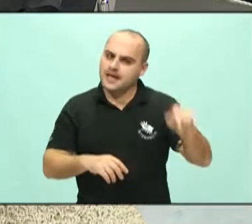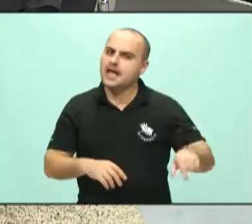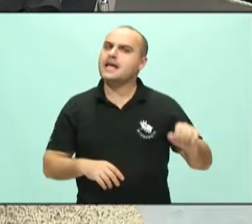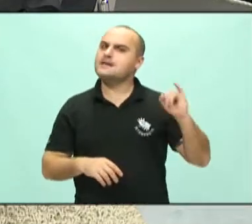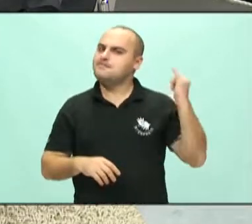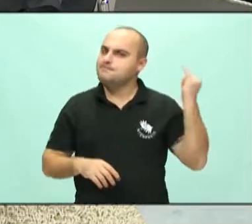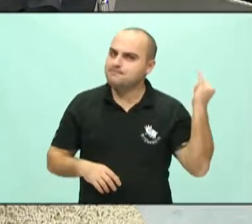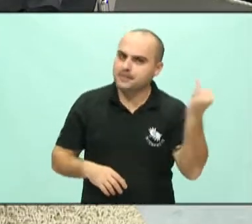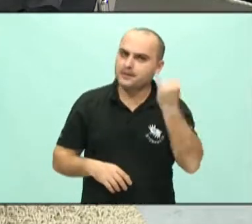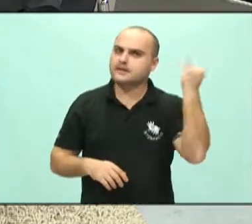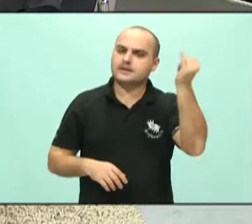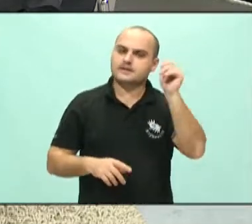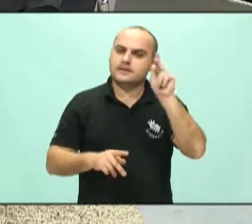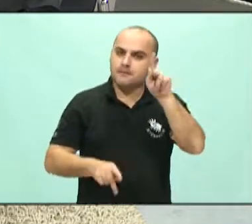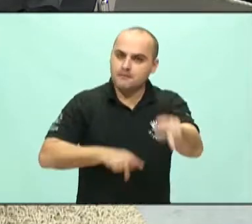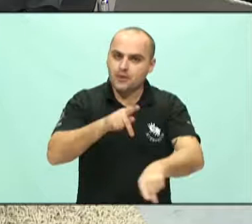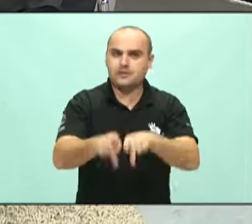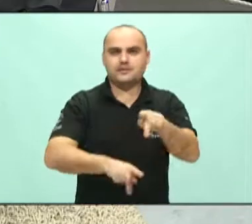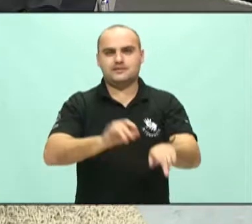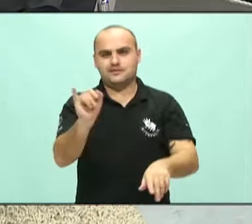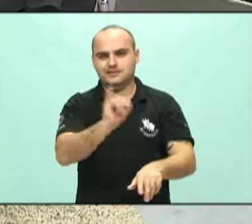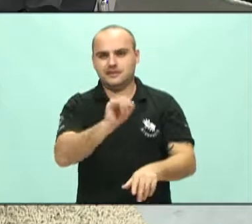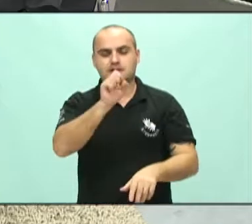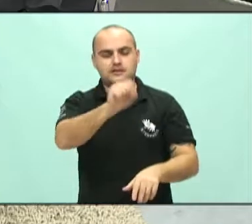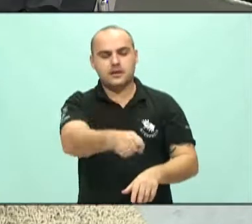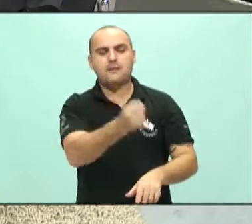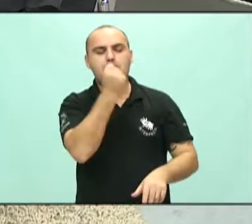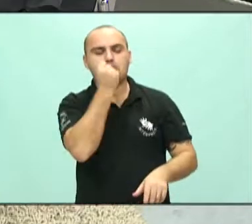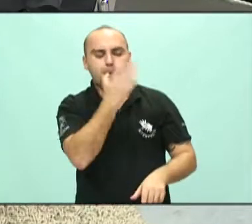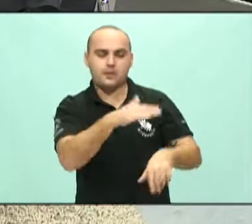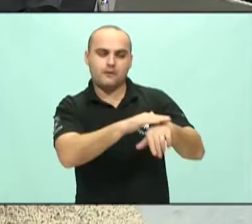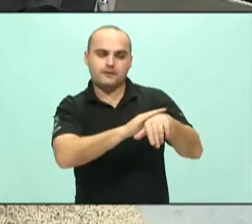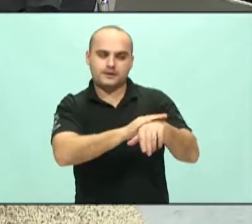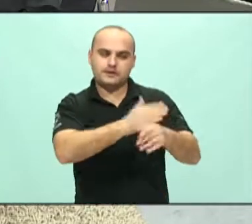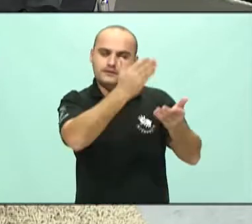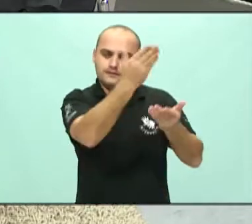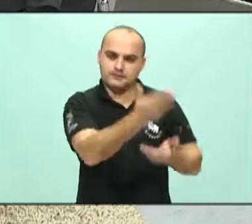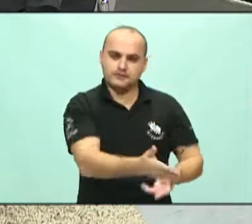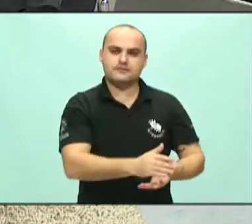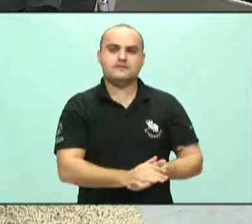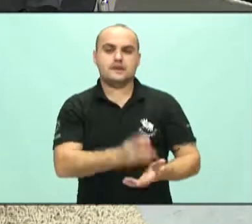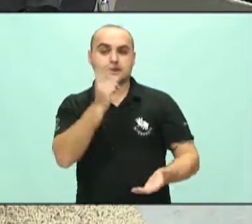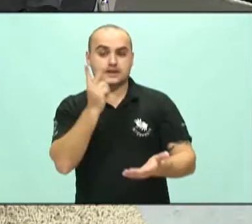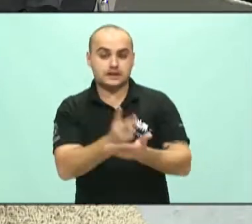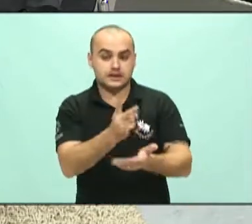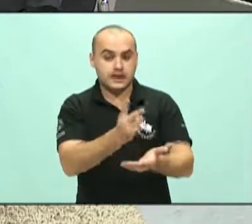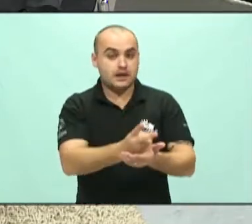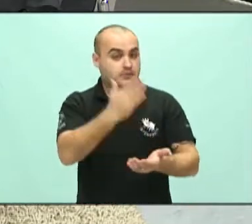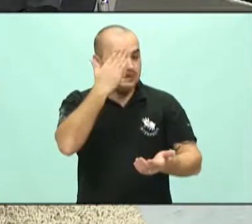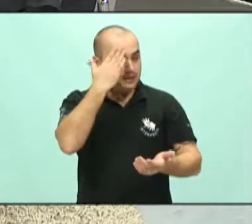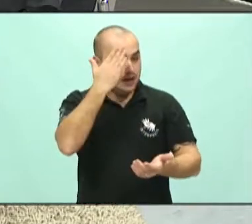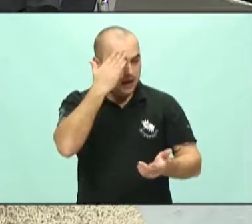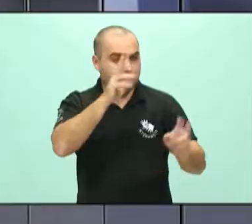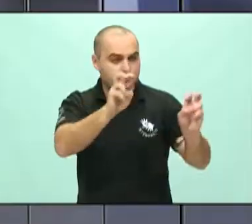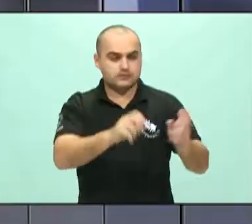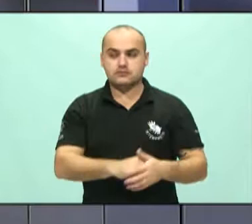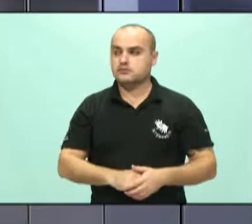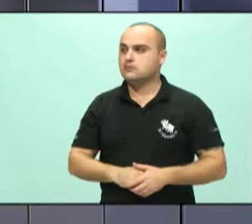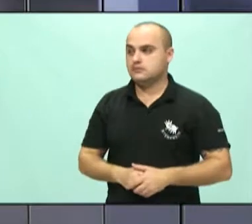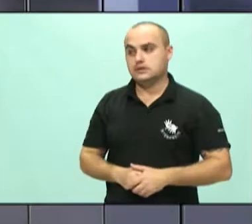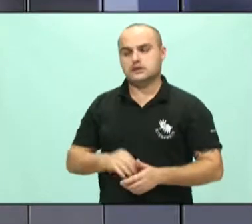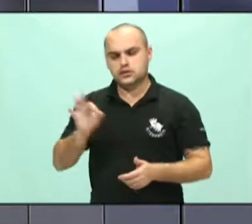interesse do povo itajaiense. É muito bom conversar com o senhor, que o senhor sempre é antenado nesses assuntos. É que esse assunto ele é um assunto